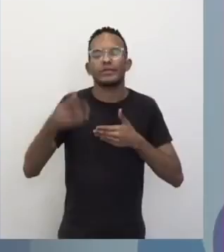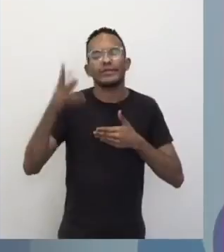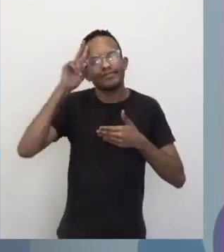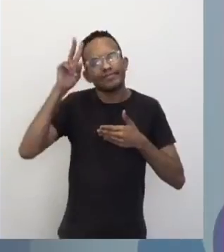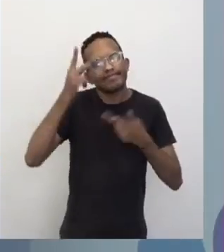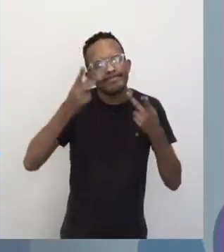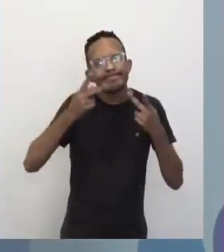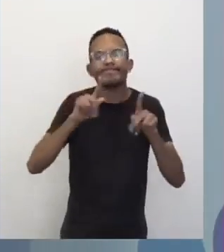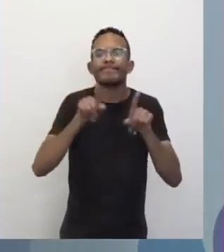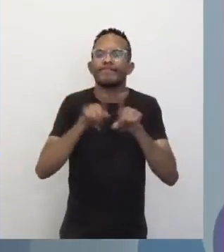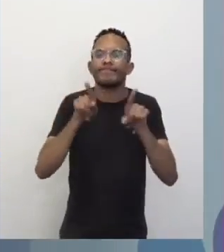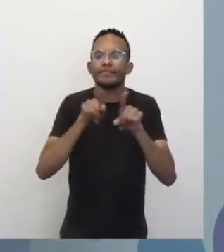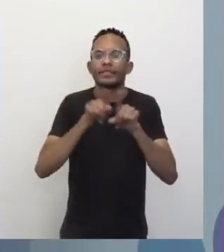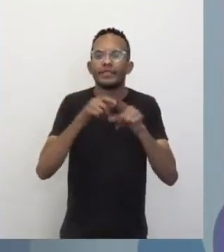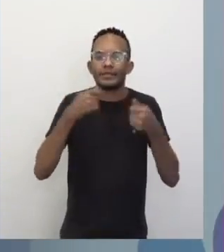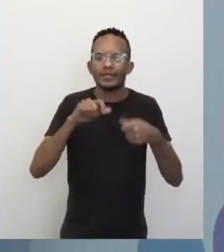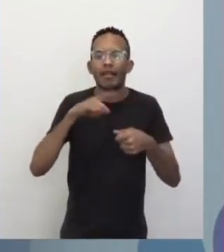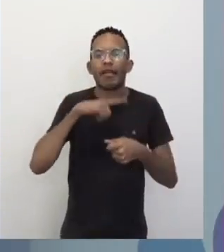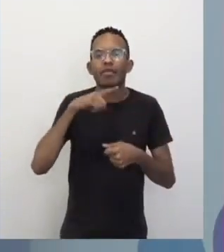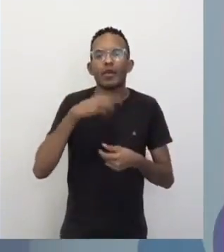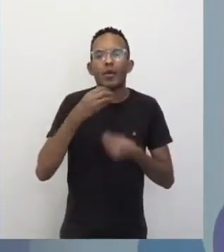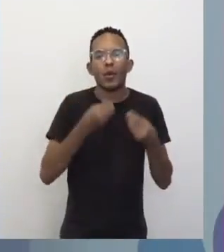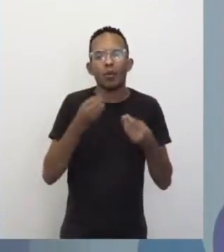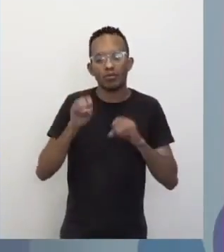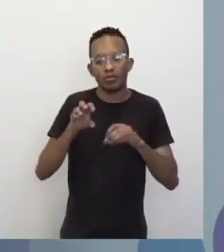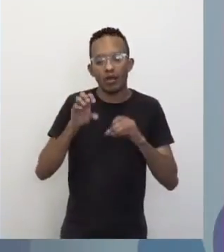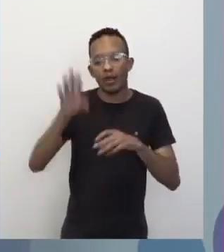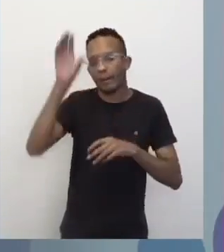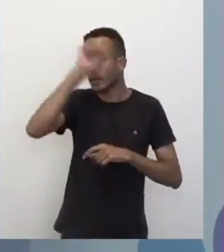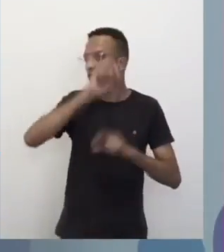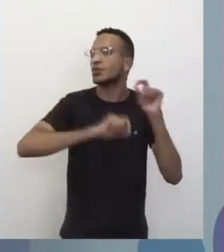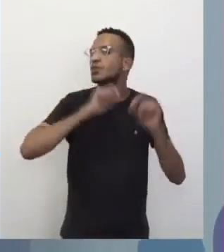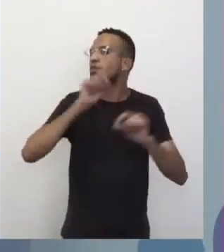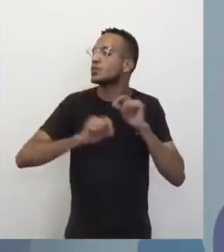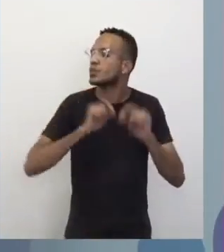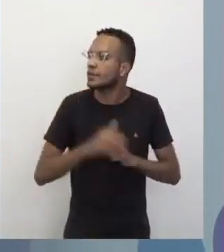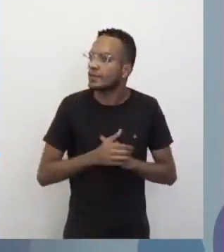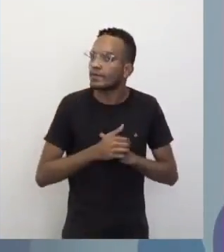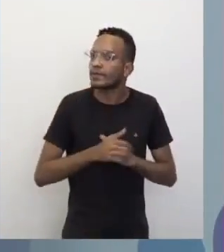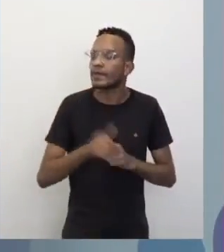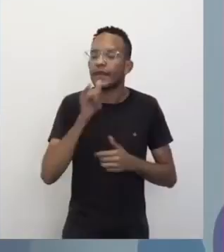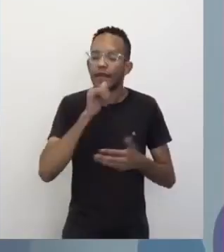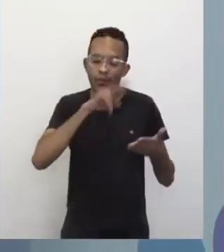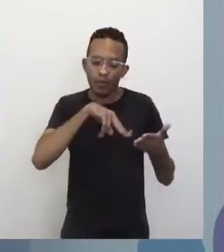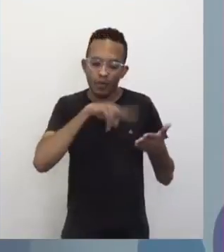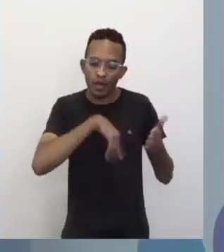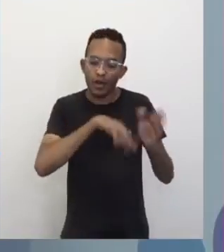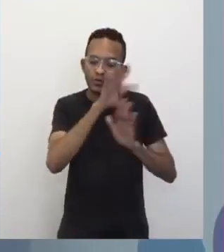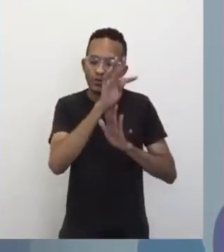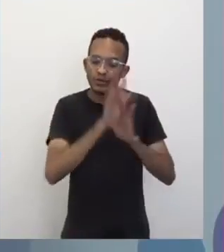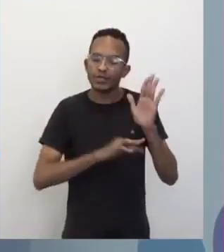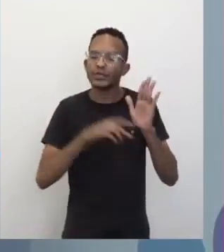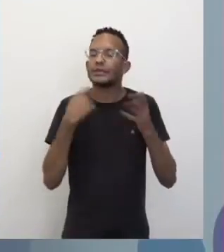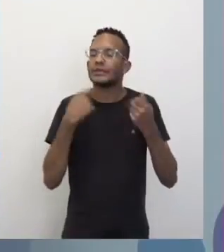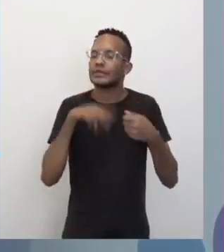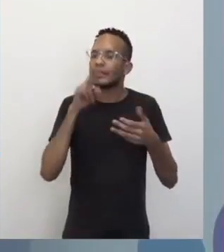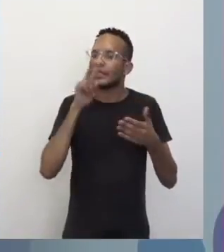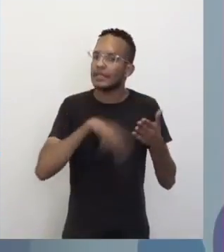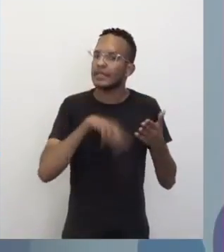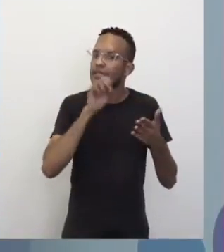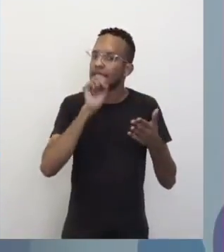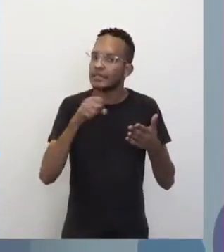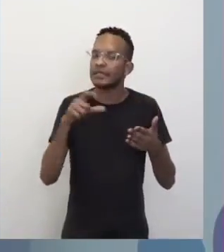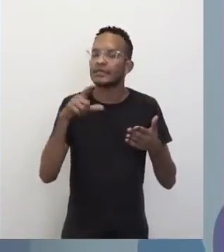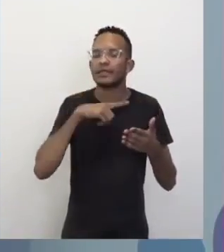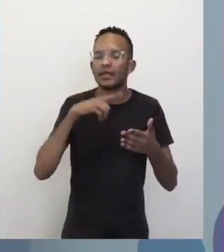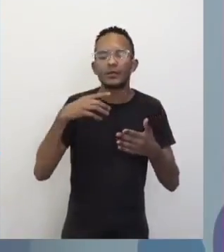você tem que levar o quê? Destas aulas. Que, ao ler um texto, a gente tem que ler, sim, trazendo